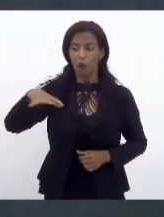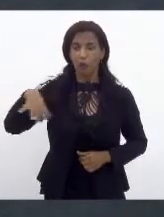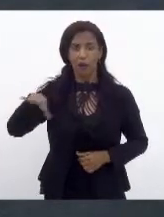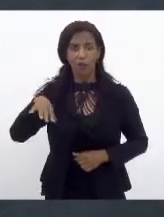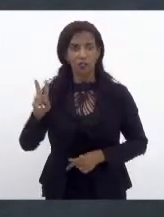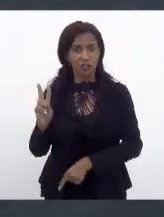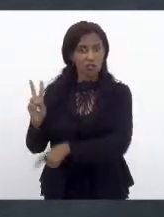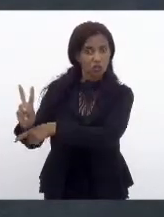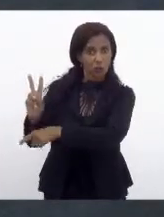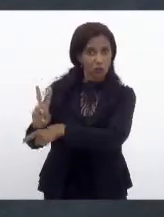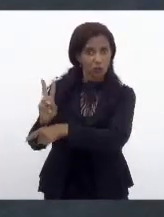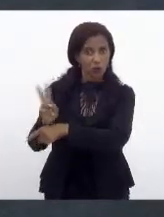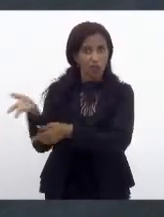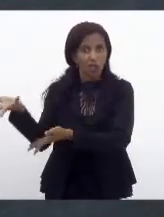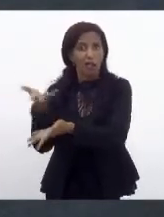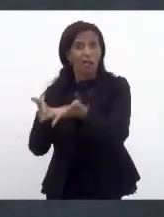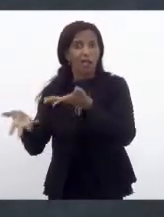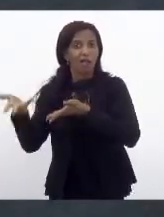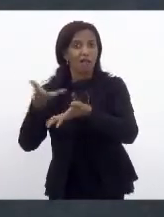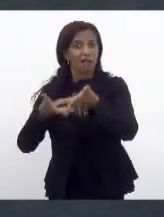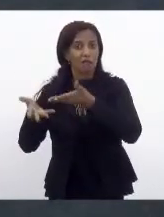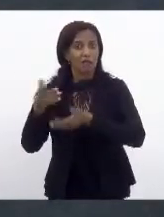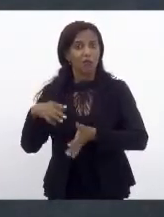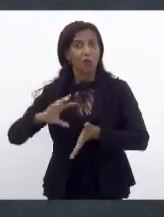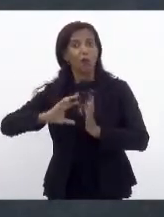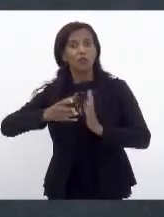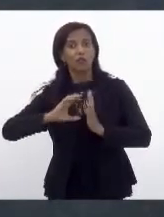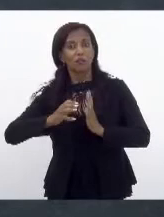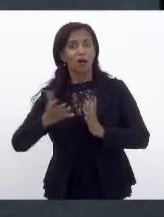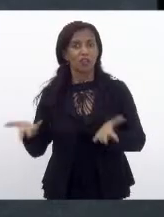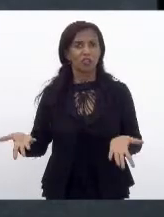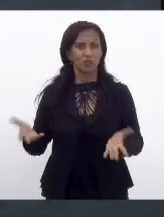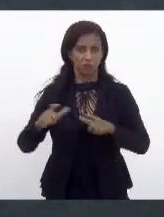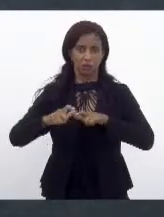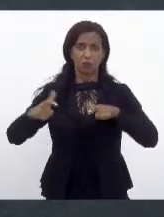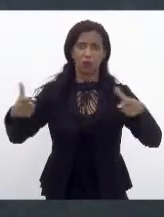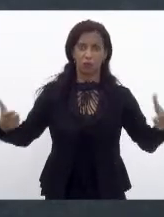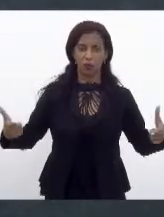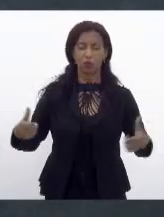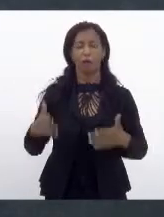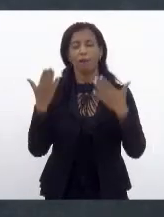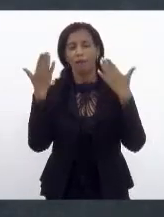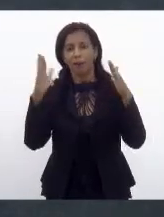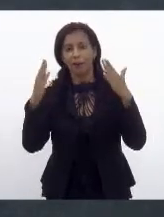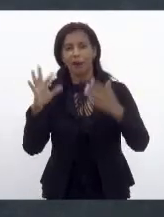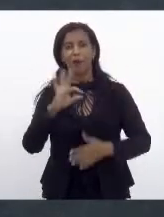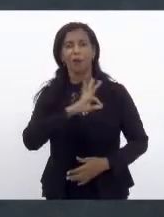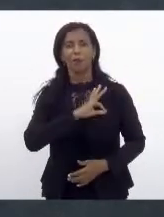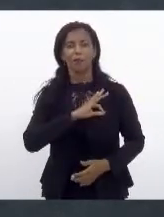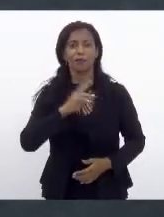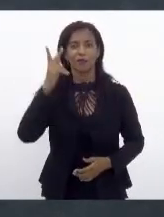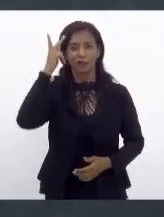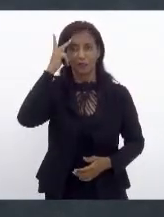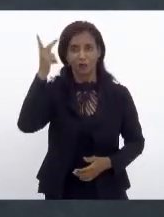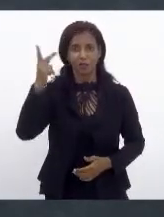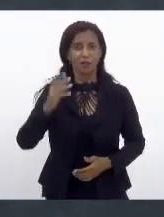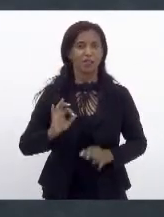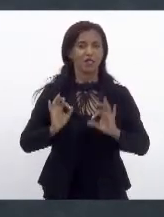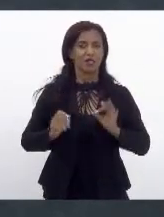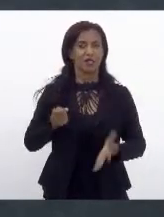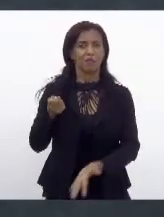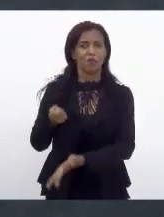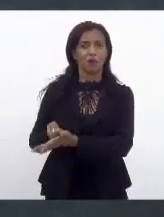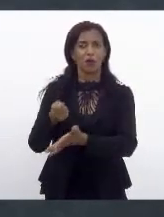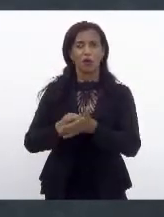a droga estavam lá confraternizando por conta desse partido, certamente aumentou. Então, parabenizar a Polícia de São Paulo, que certamente deu uma dura